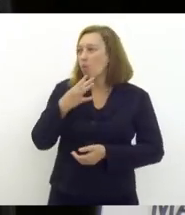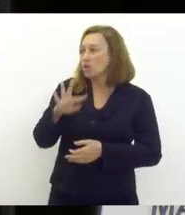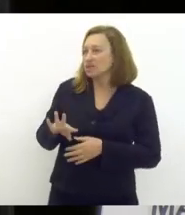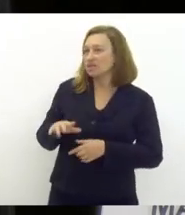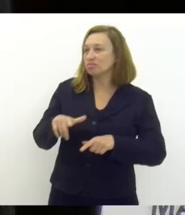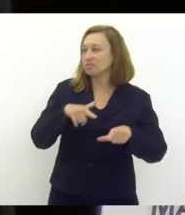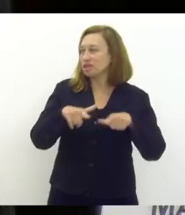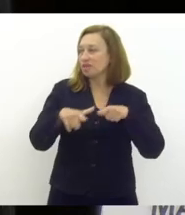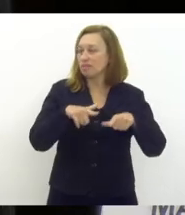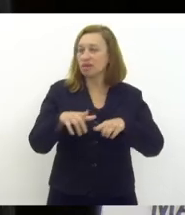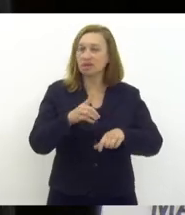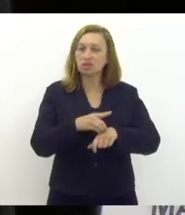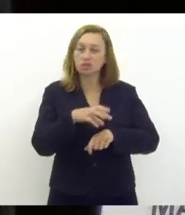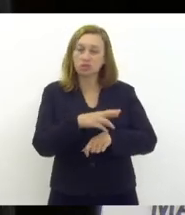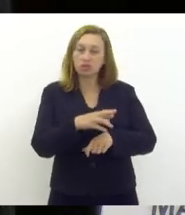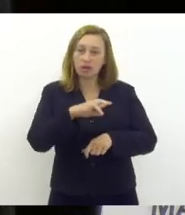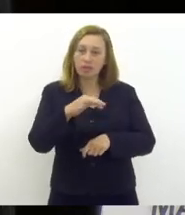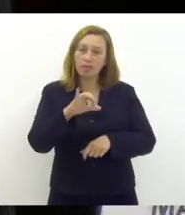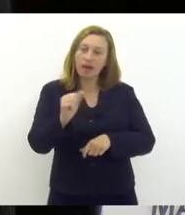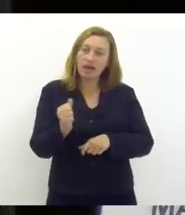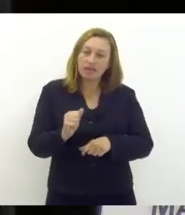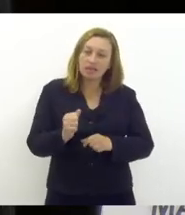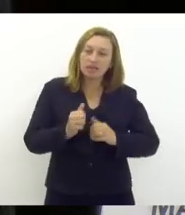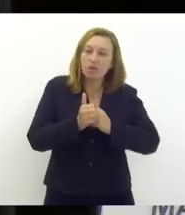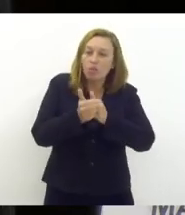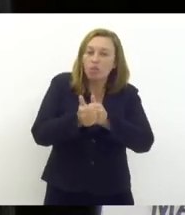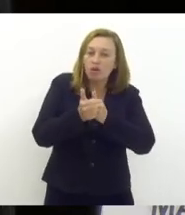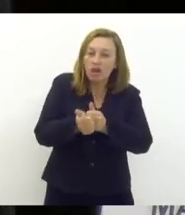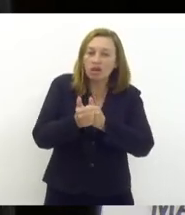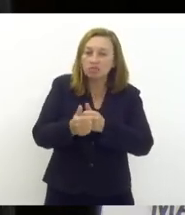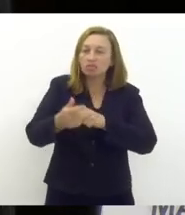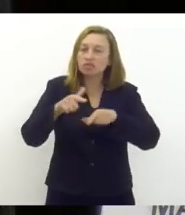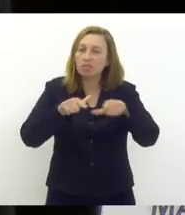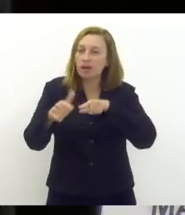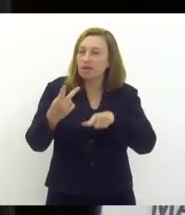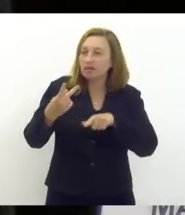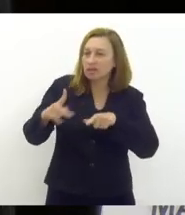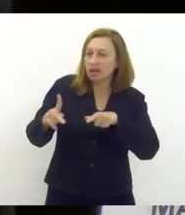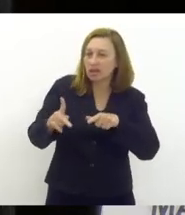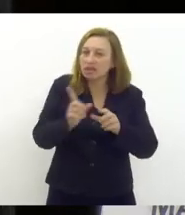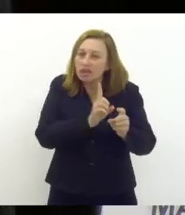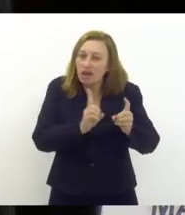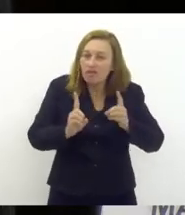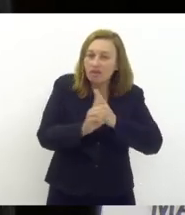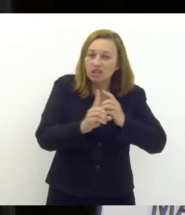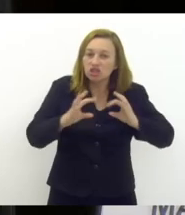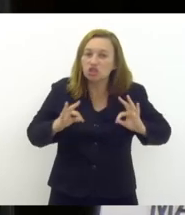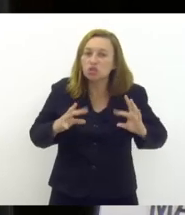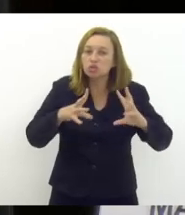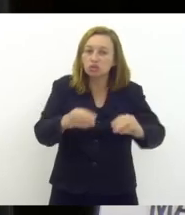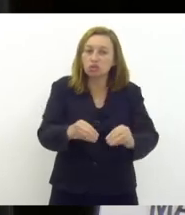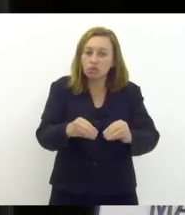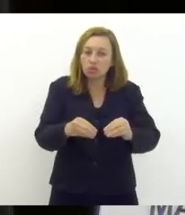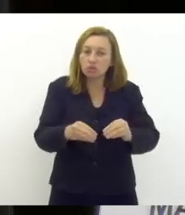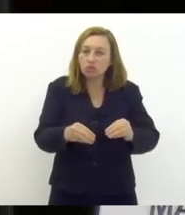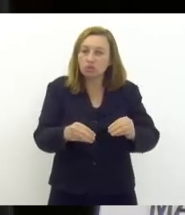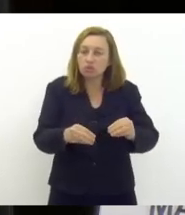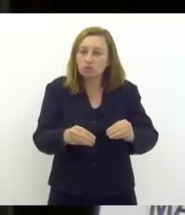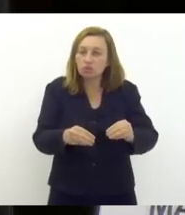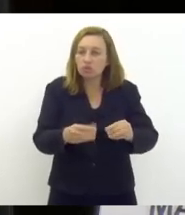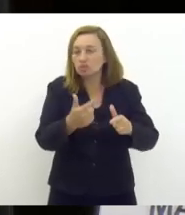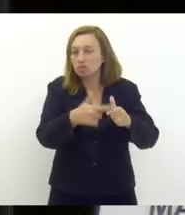da dra Márcia como não ter acompanhado o trabalho dela à frente de todas as as demandas que ela efetivamente